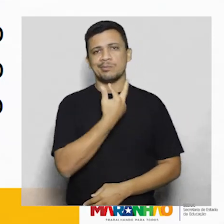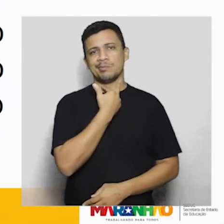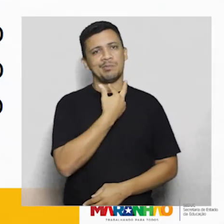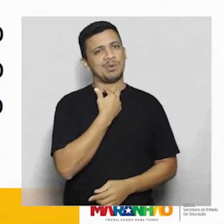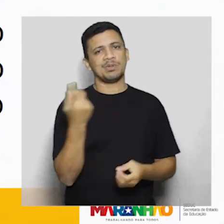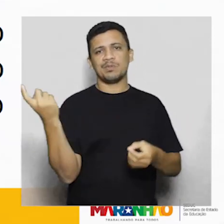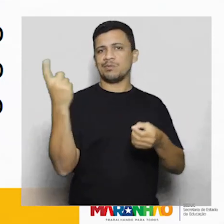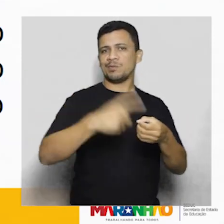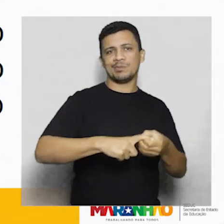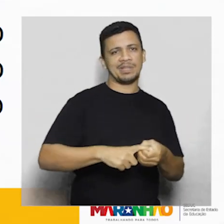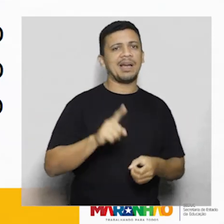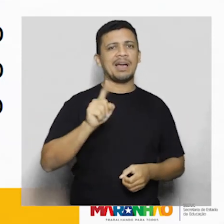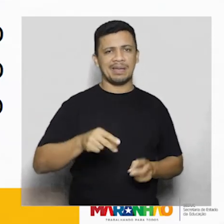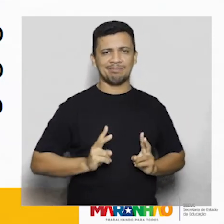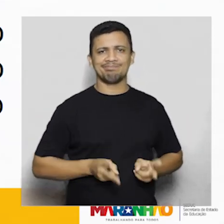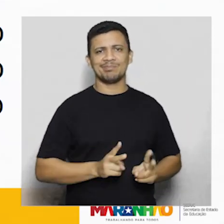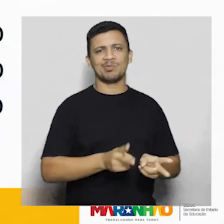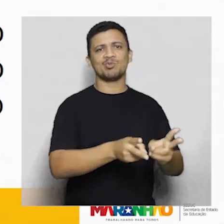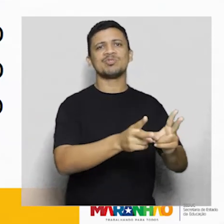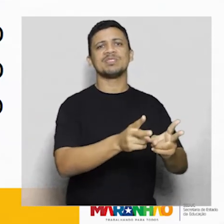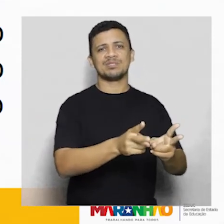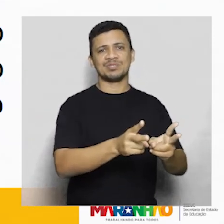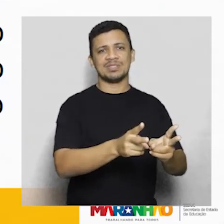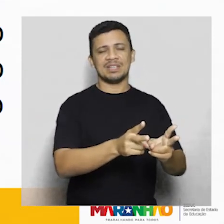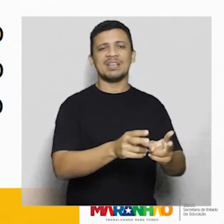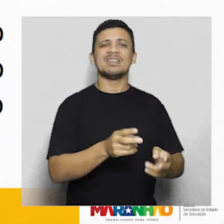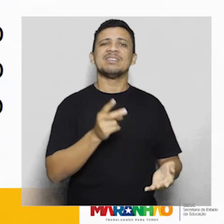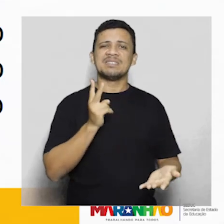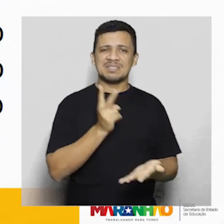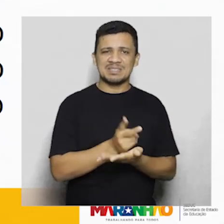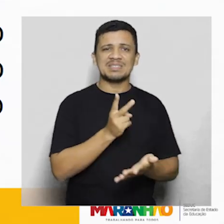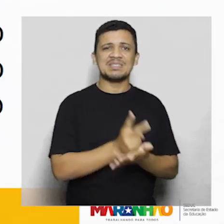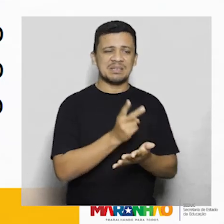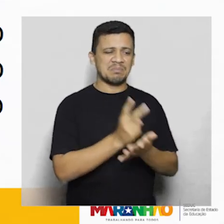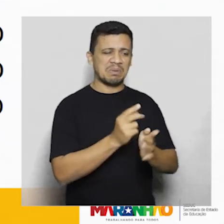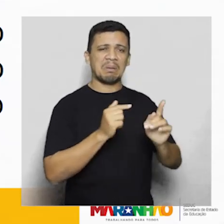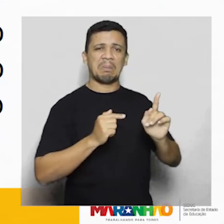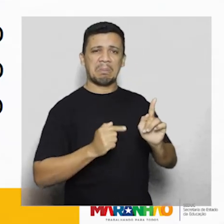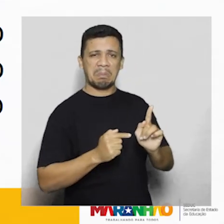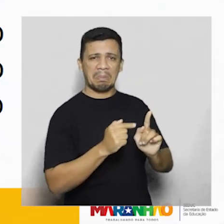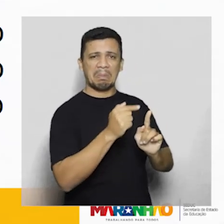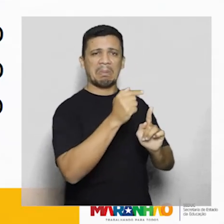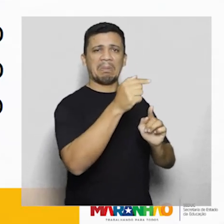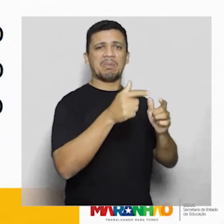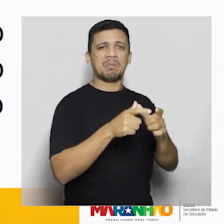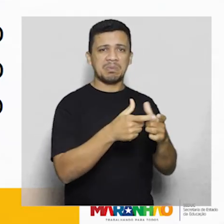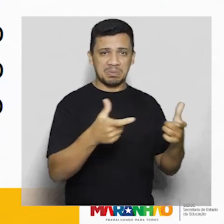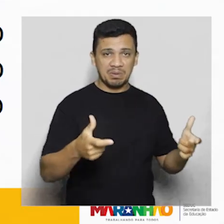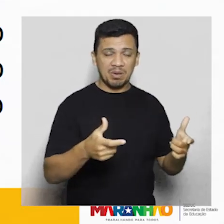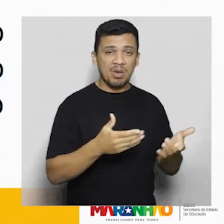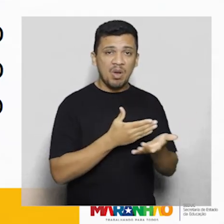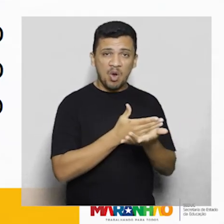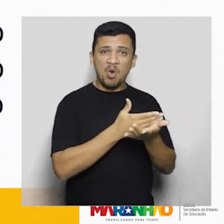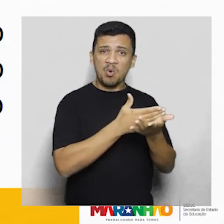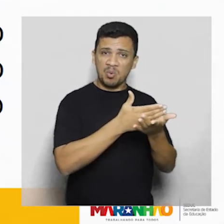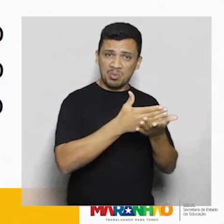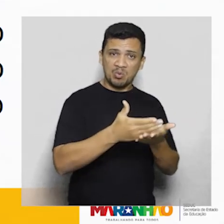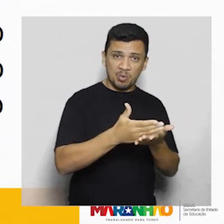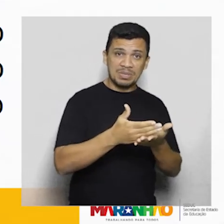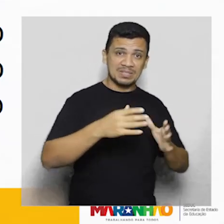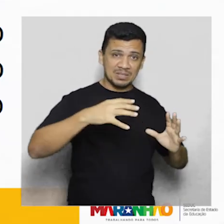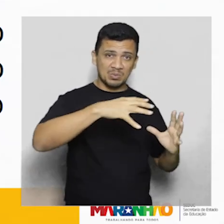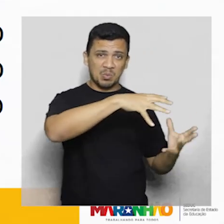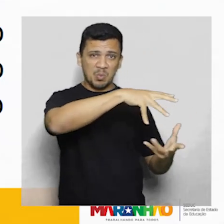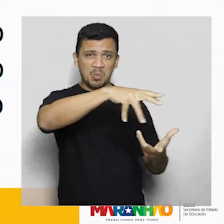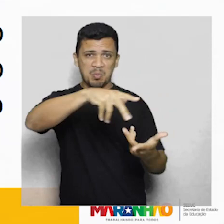constante aumentando ininterruptamente ou seja uma vez tendo sido iniciado processo né